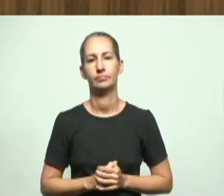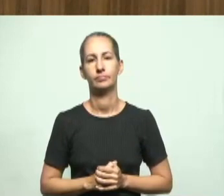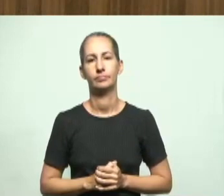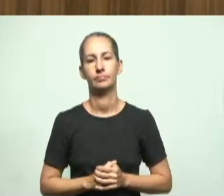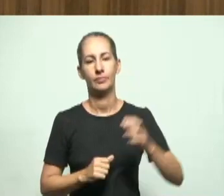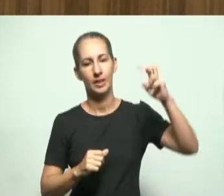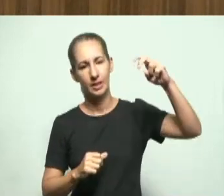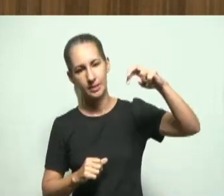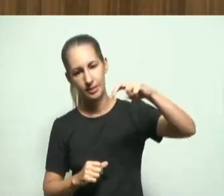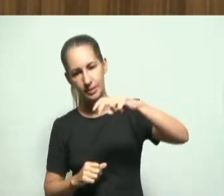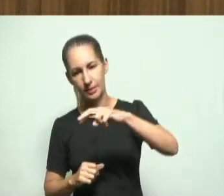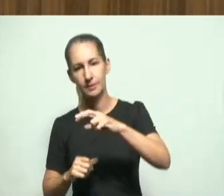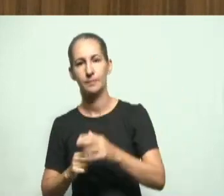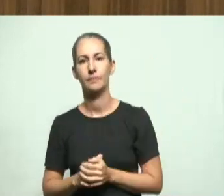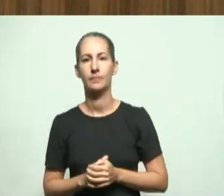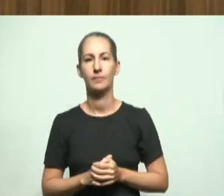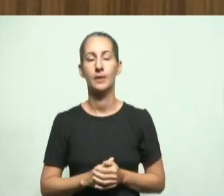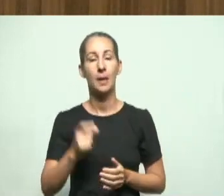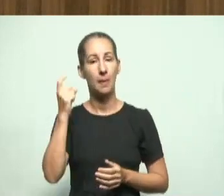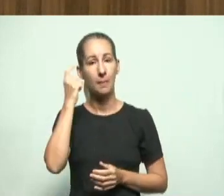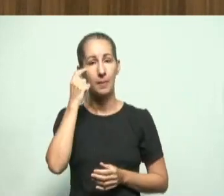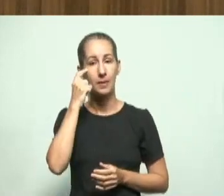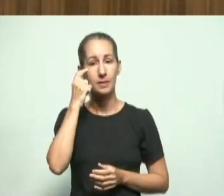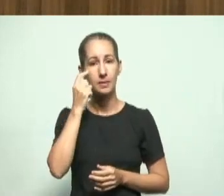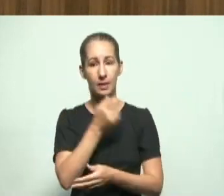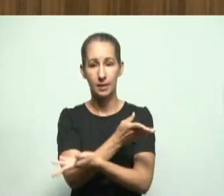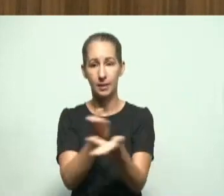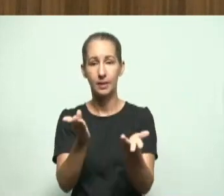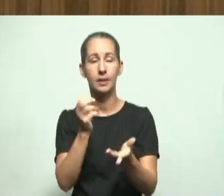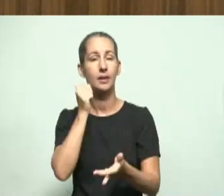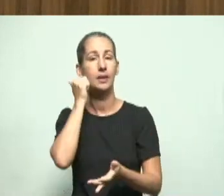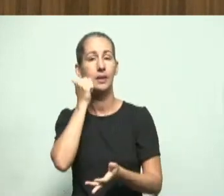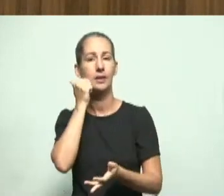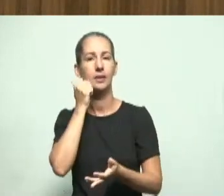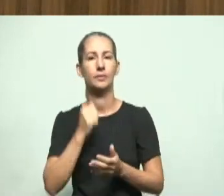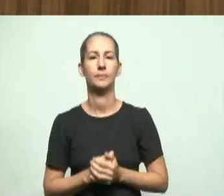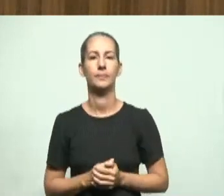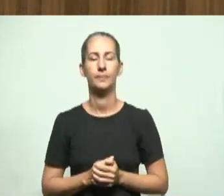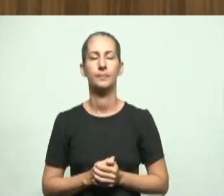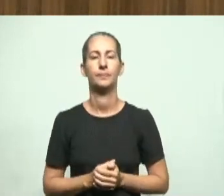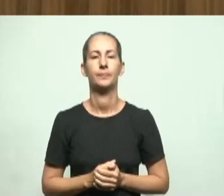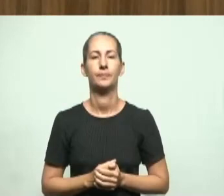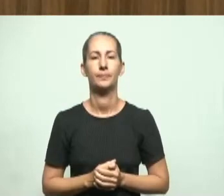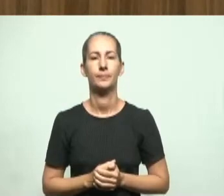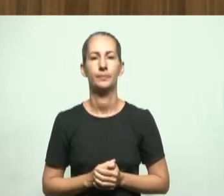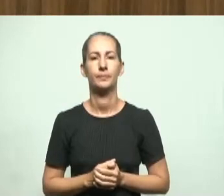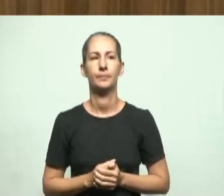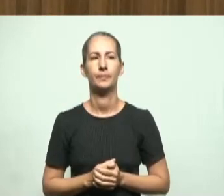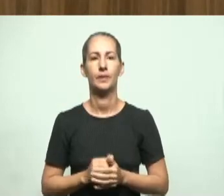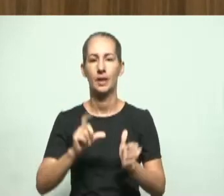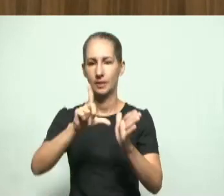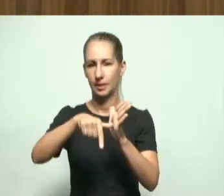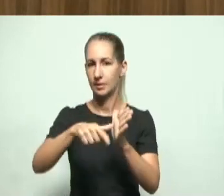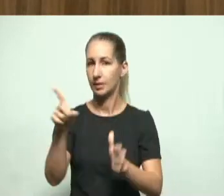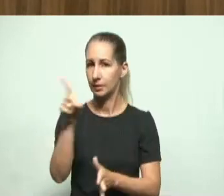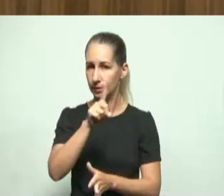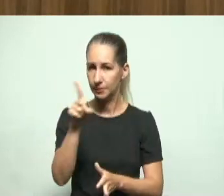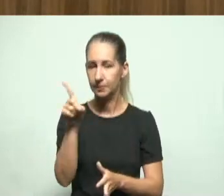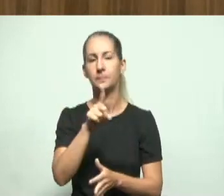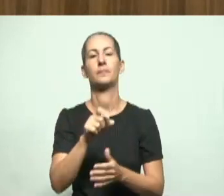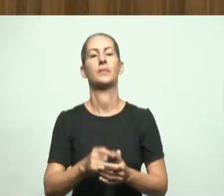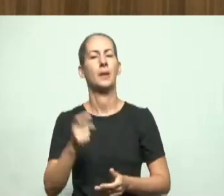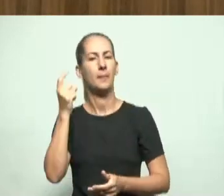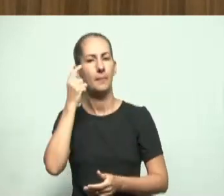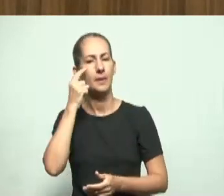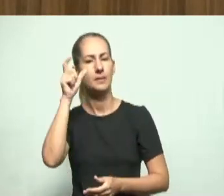palanque e pensa em Natal. Pense em Natal para não retroceder. Pense